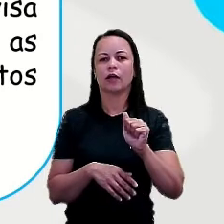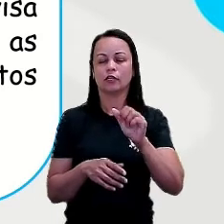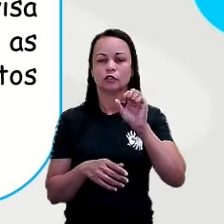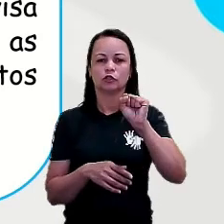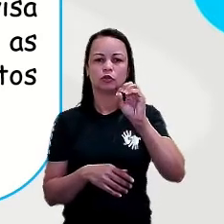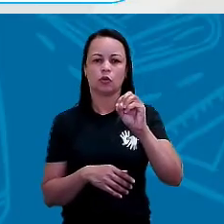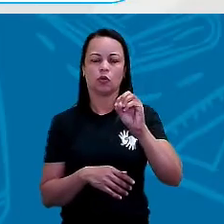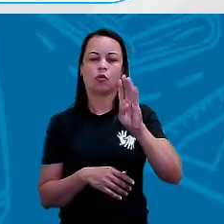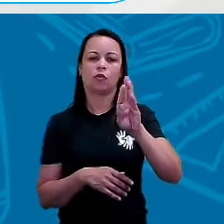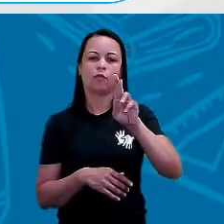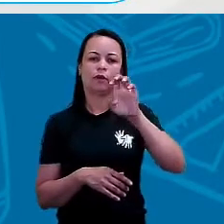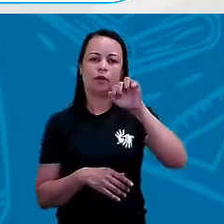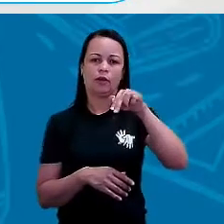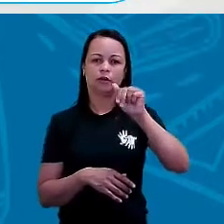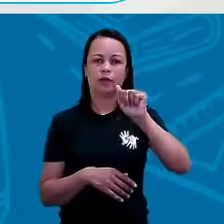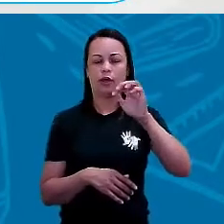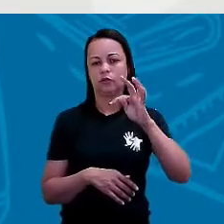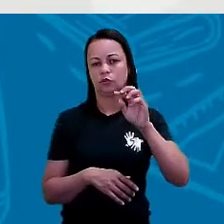gera um pouquinho de medo, né?